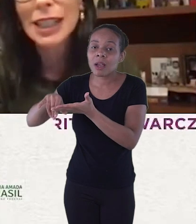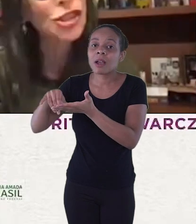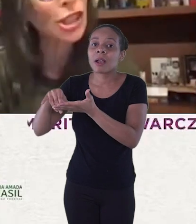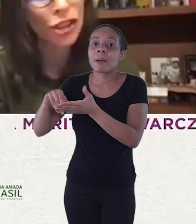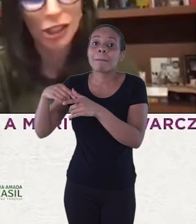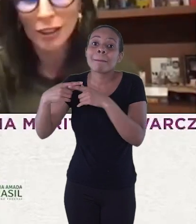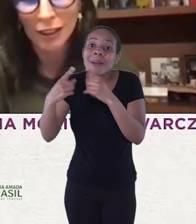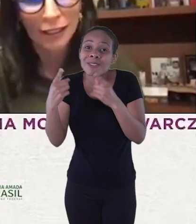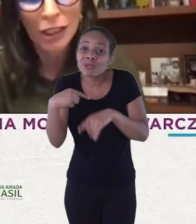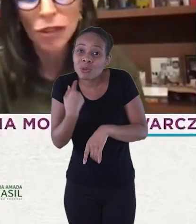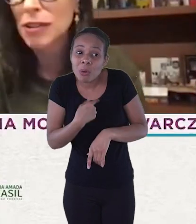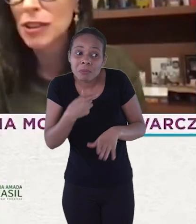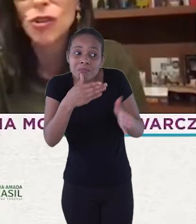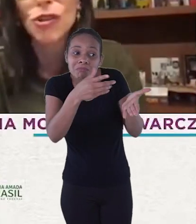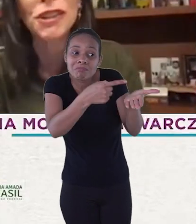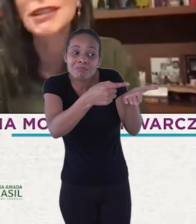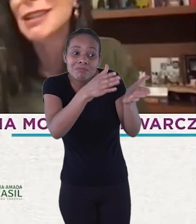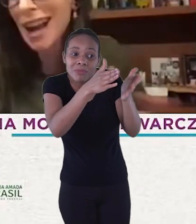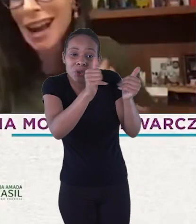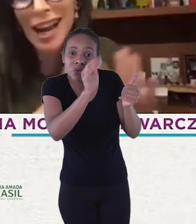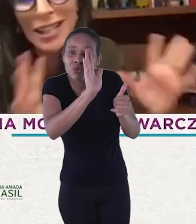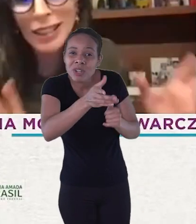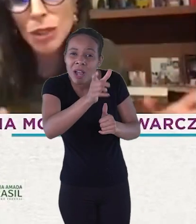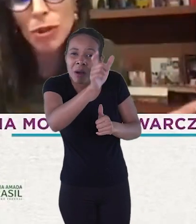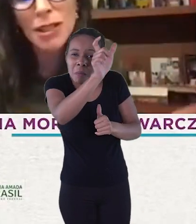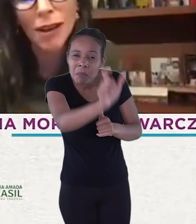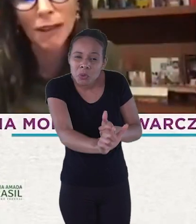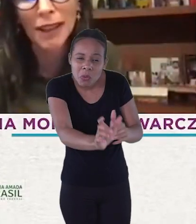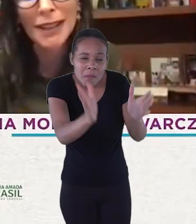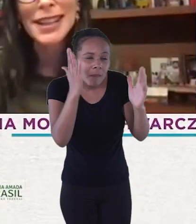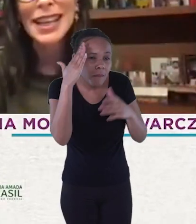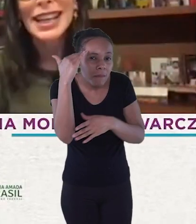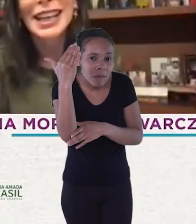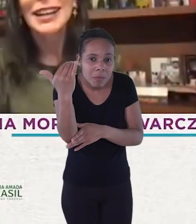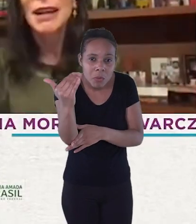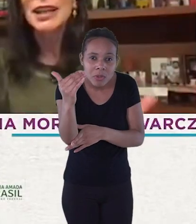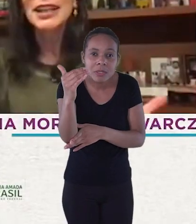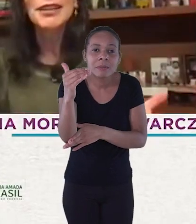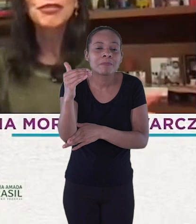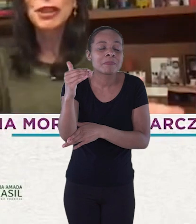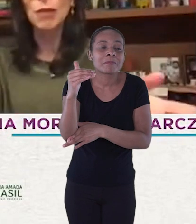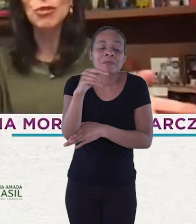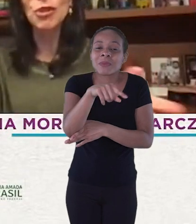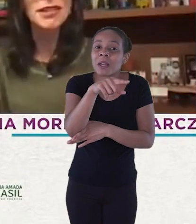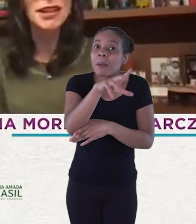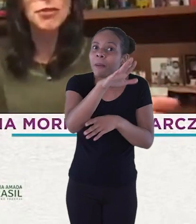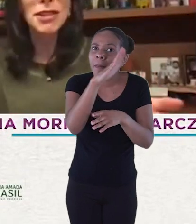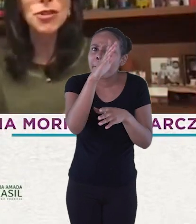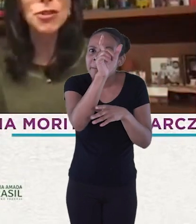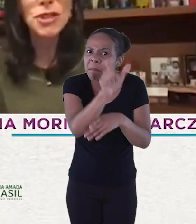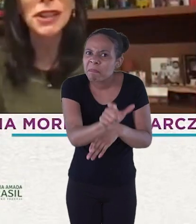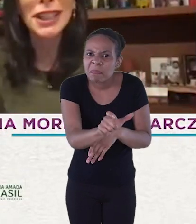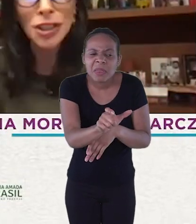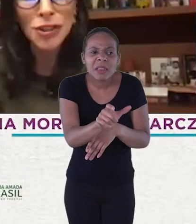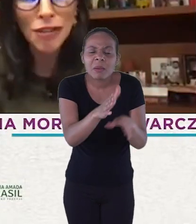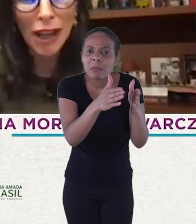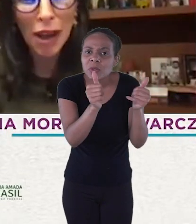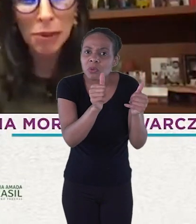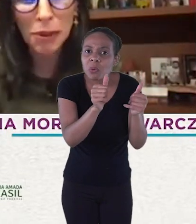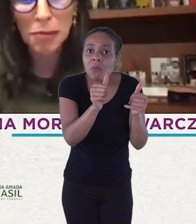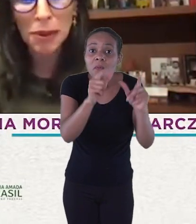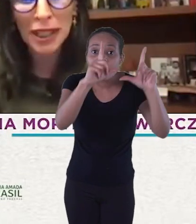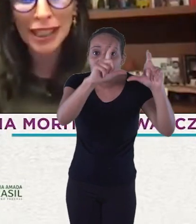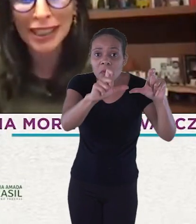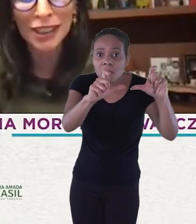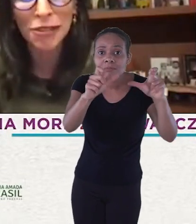Elian, um grande artista. Vocês vão ver que arrasa na exposição, né? Aí ficamos nós 3 com essa discussão. O que a gente